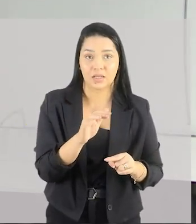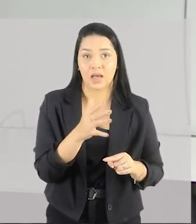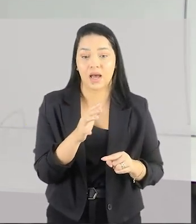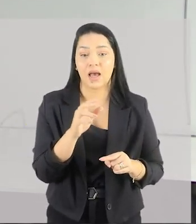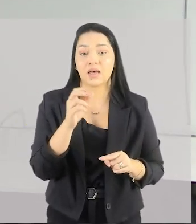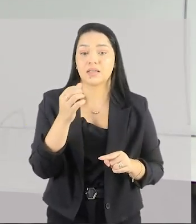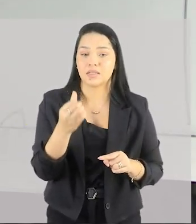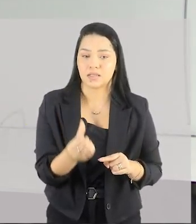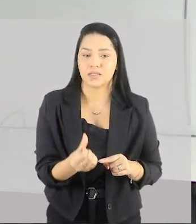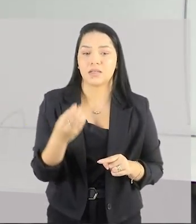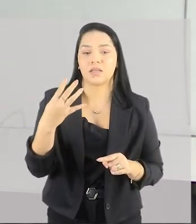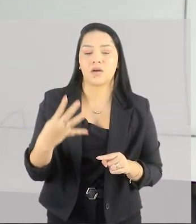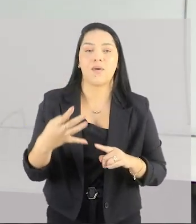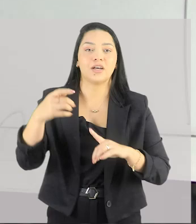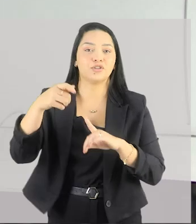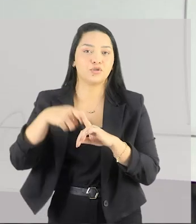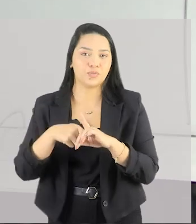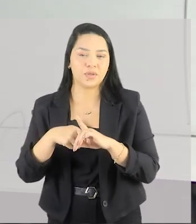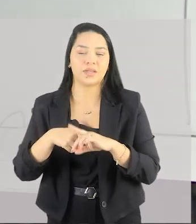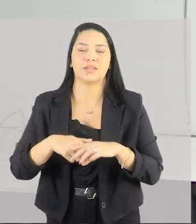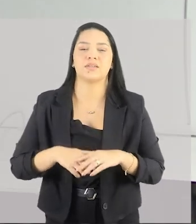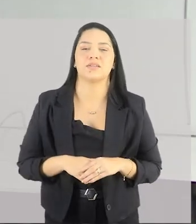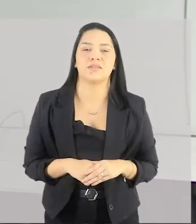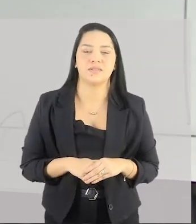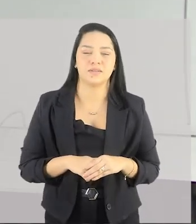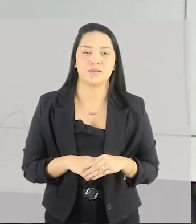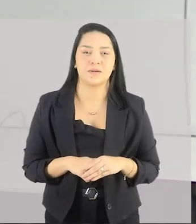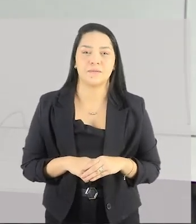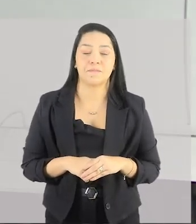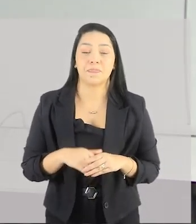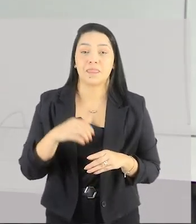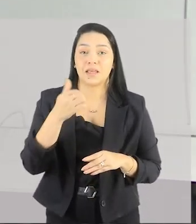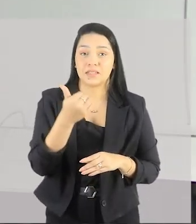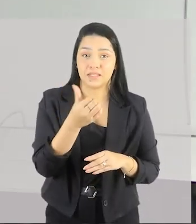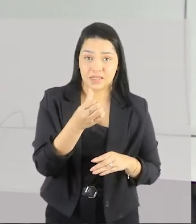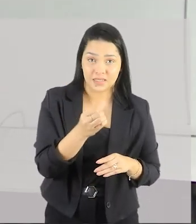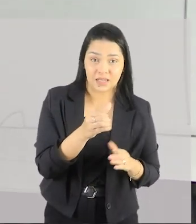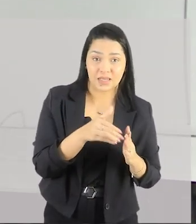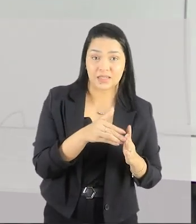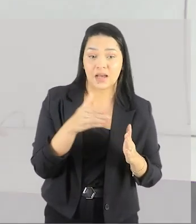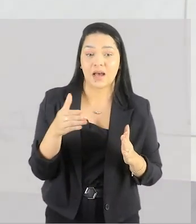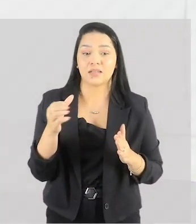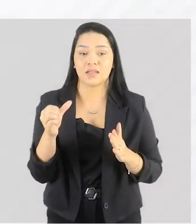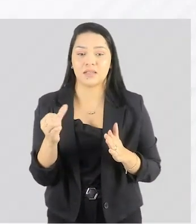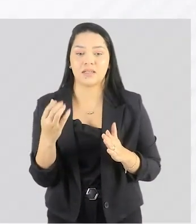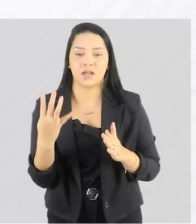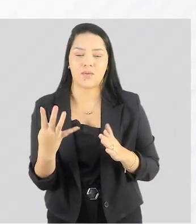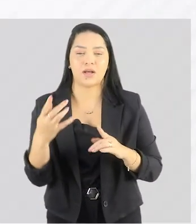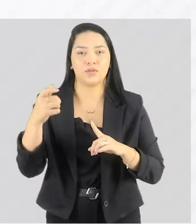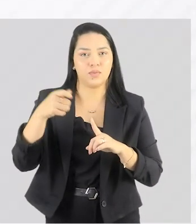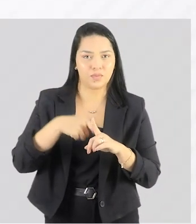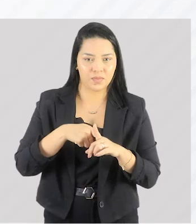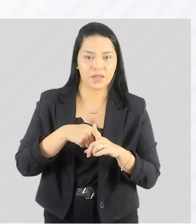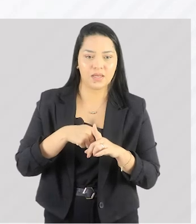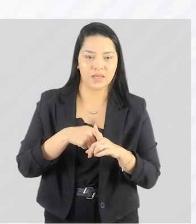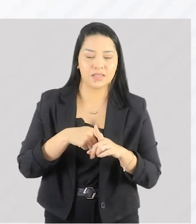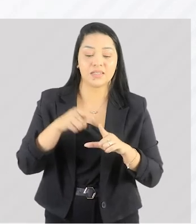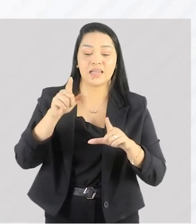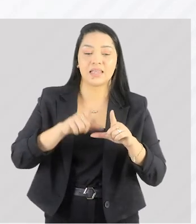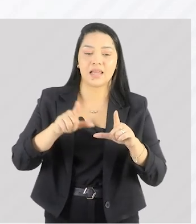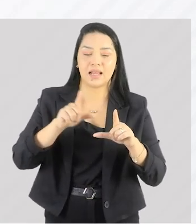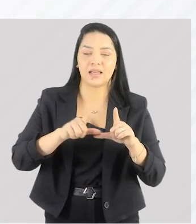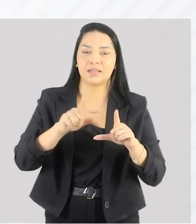a 64 meses. Pessoal, 16 a 64 meses que está